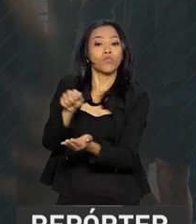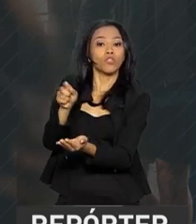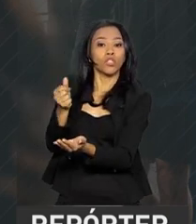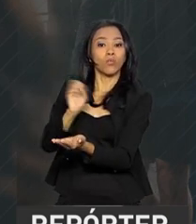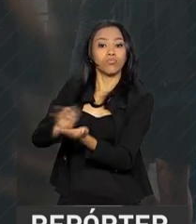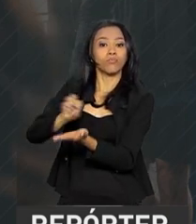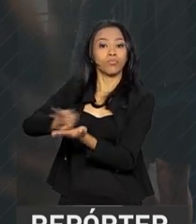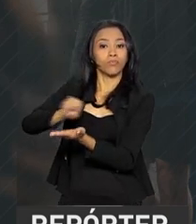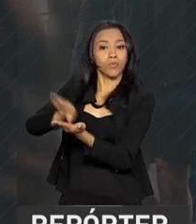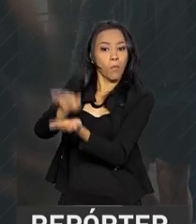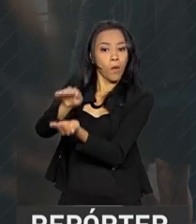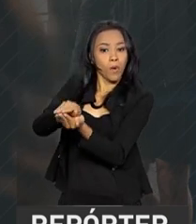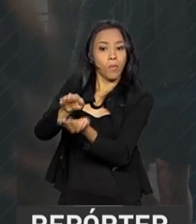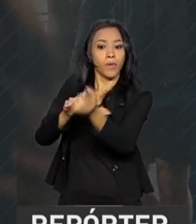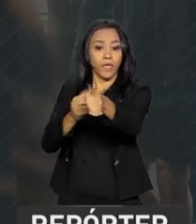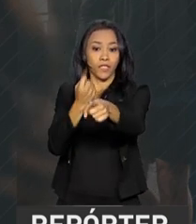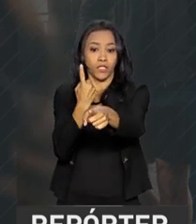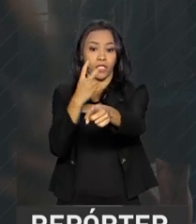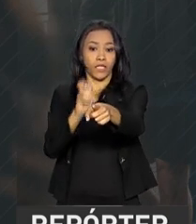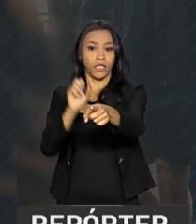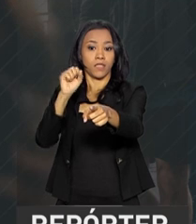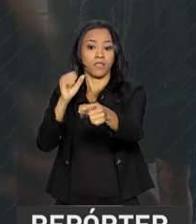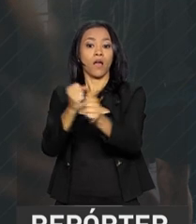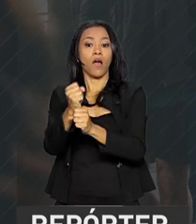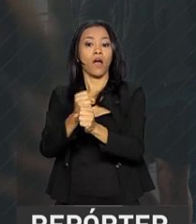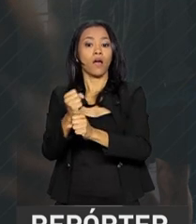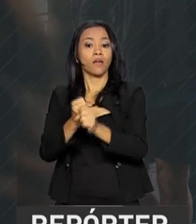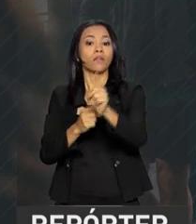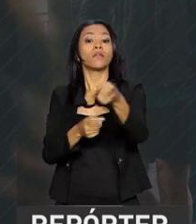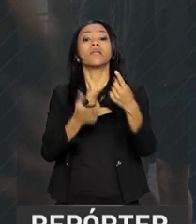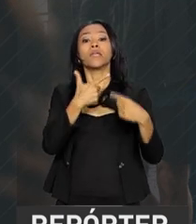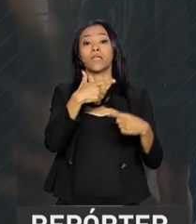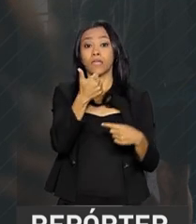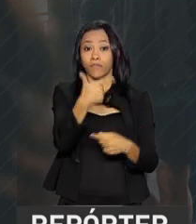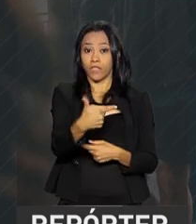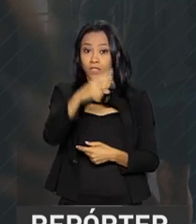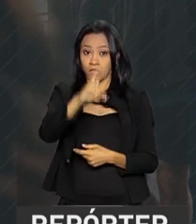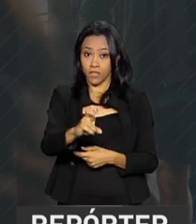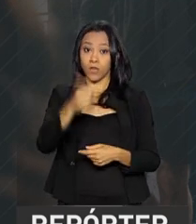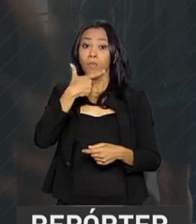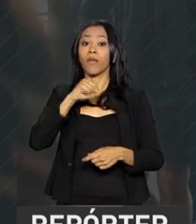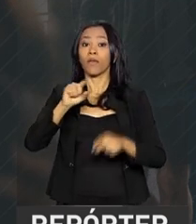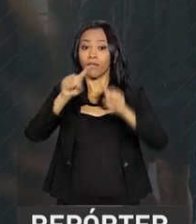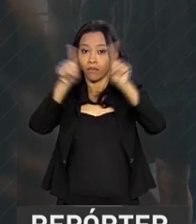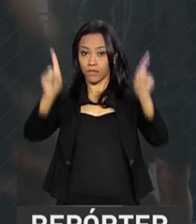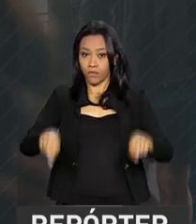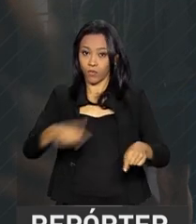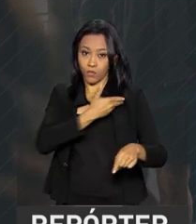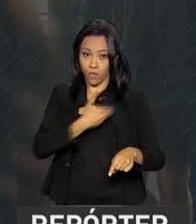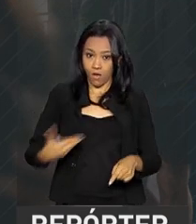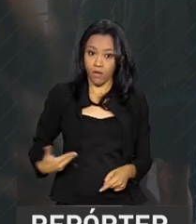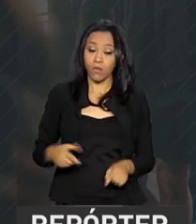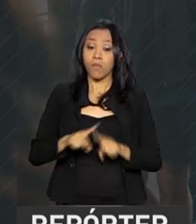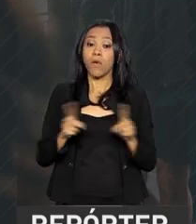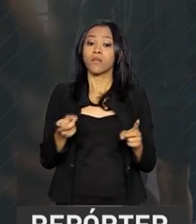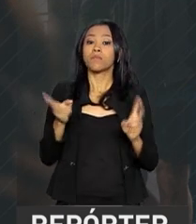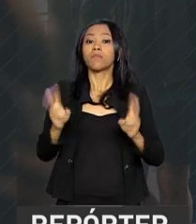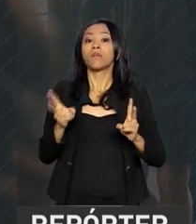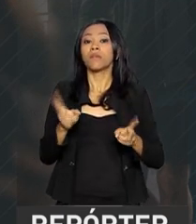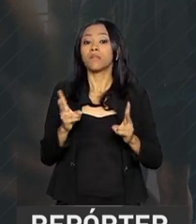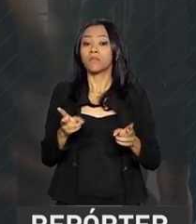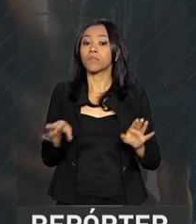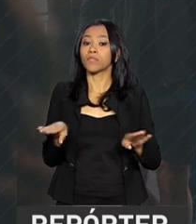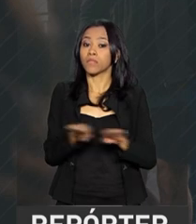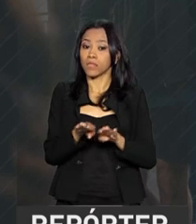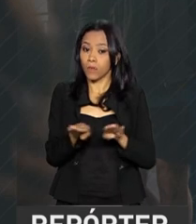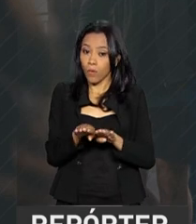segurados do inss e de 25 anos para servidores públicos mas tudo permanece igual com as regras atuais